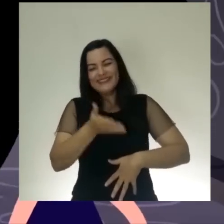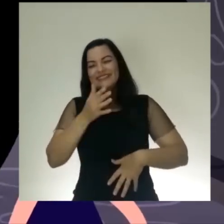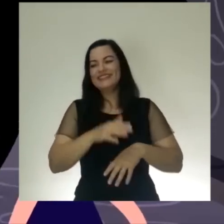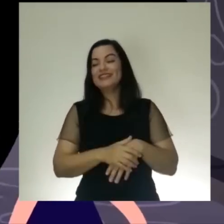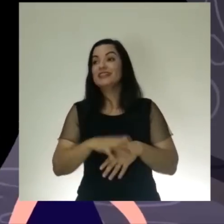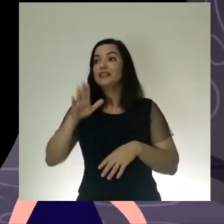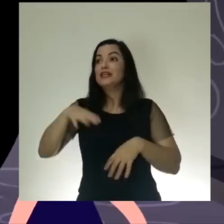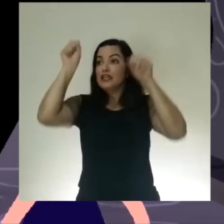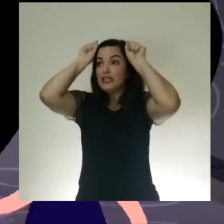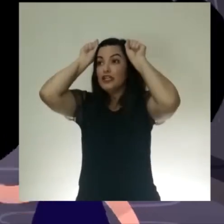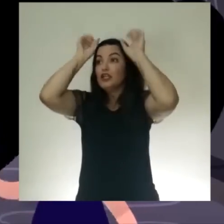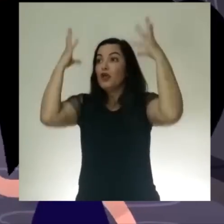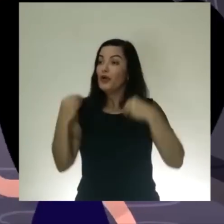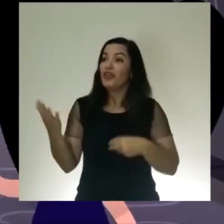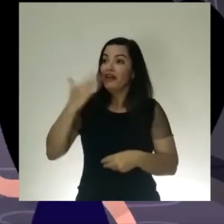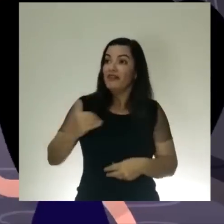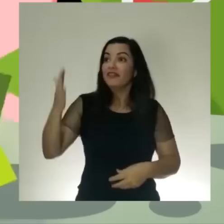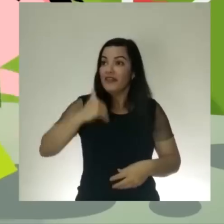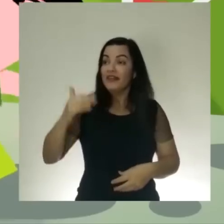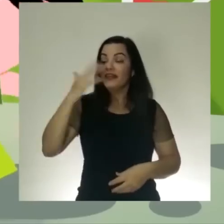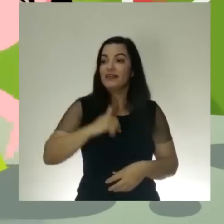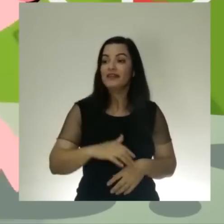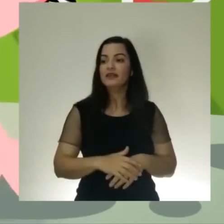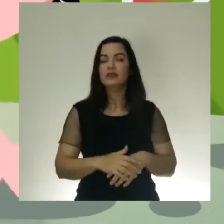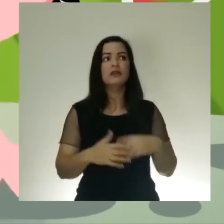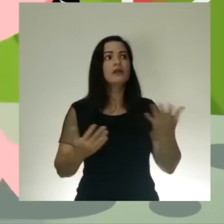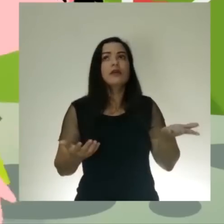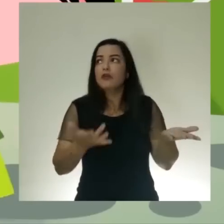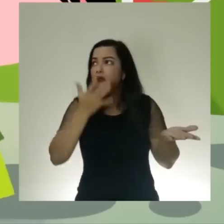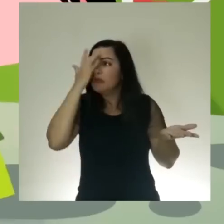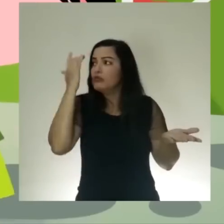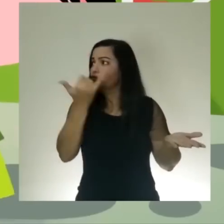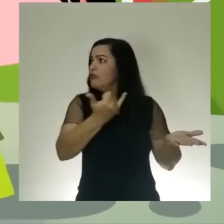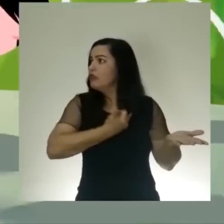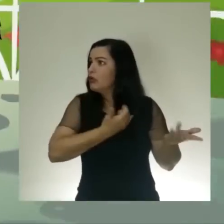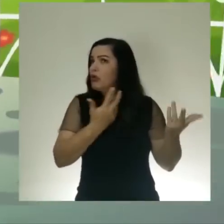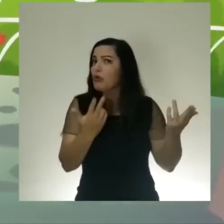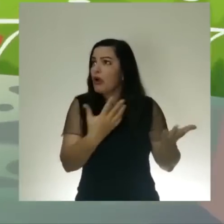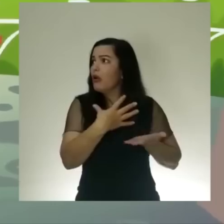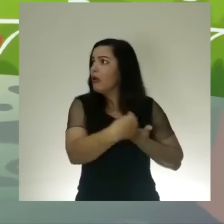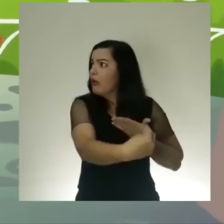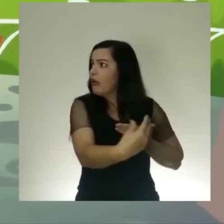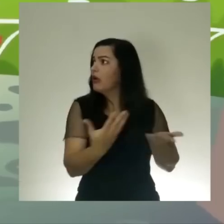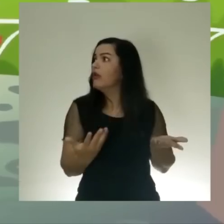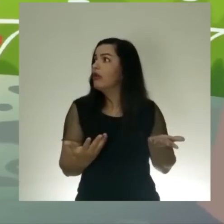Luna, vem Luna, aqui! Luna, aqui. Quem disse isso?